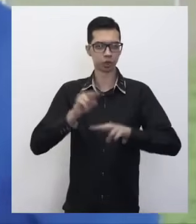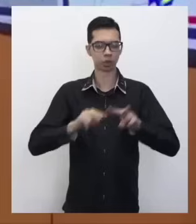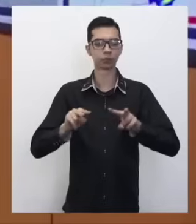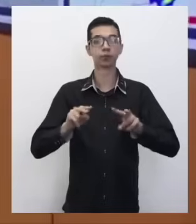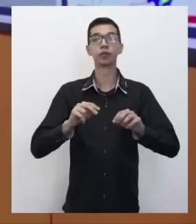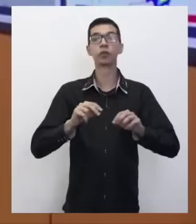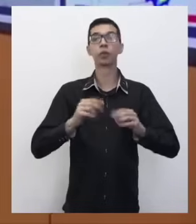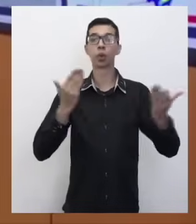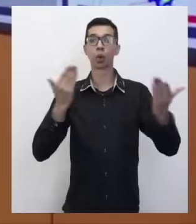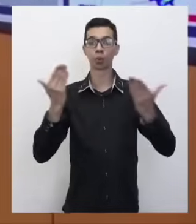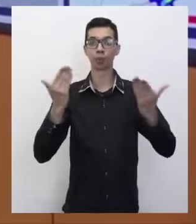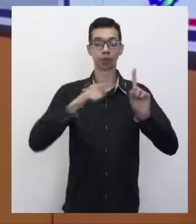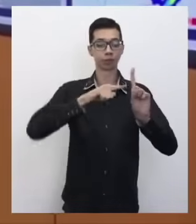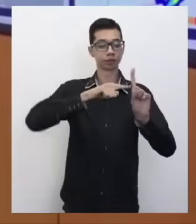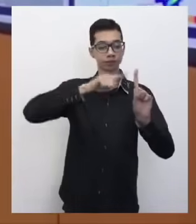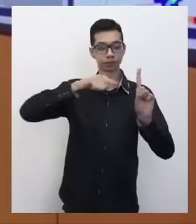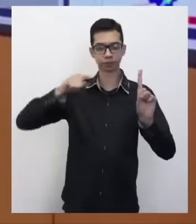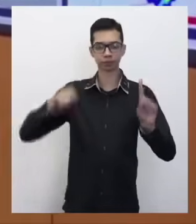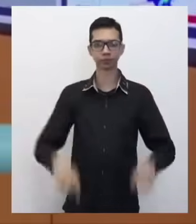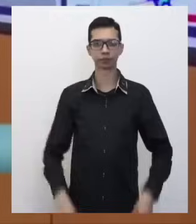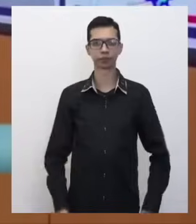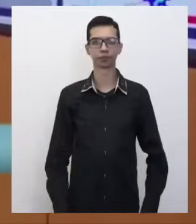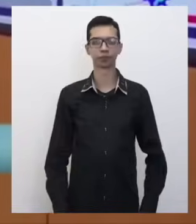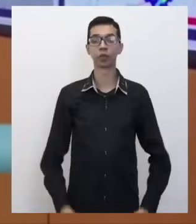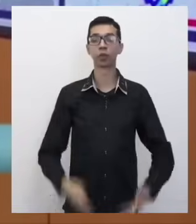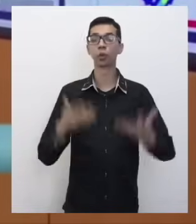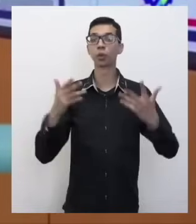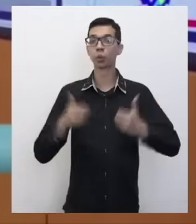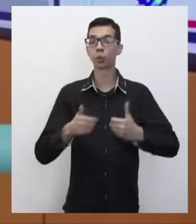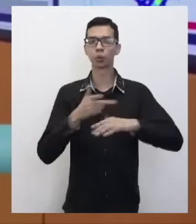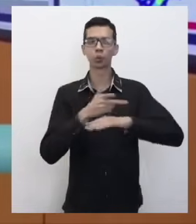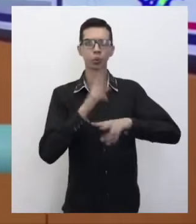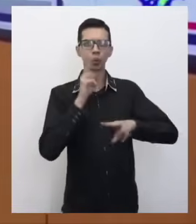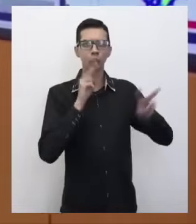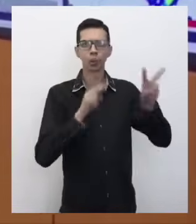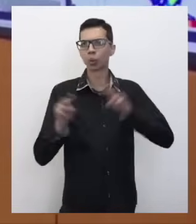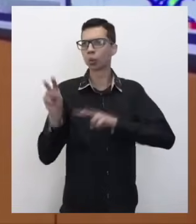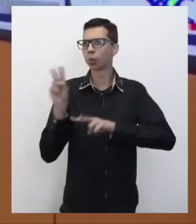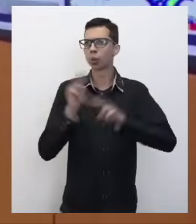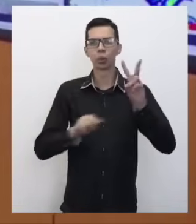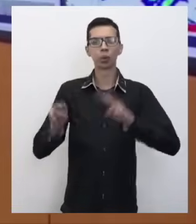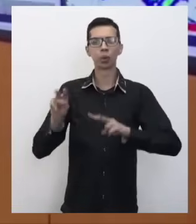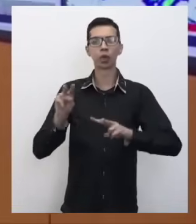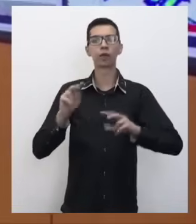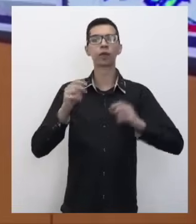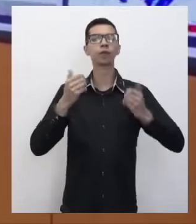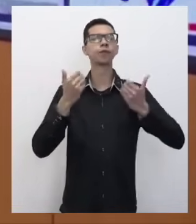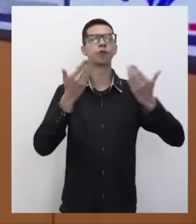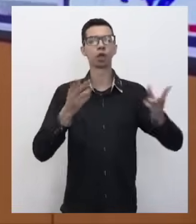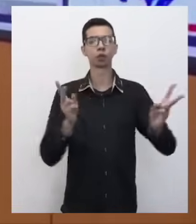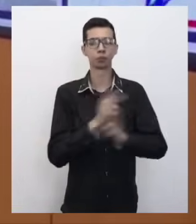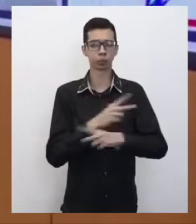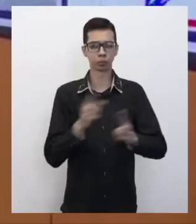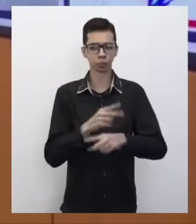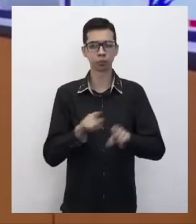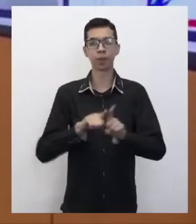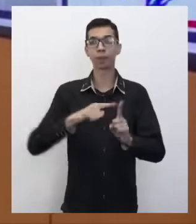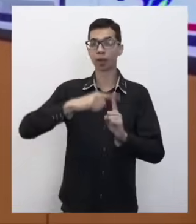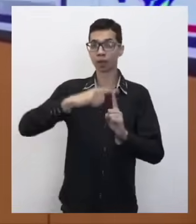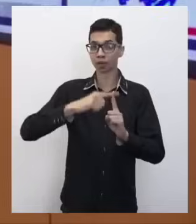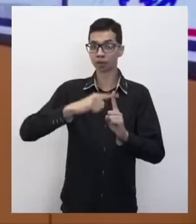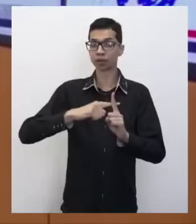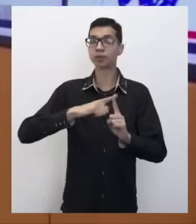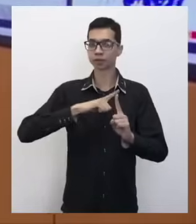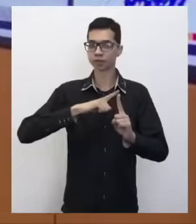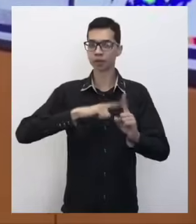gráfico. Tudo que é monitorado do lado de fora, vento, chuva, temperatura, chega aqui dentro por meio de